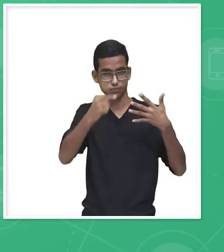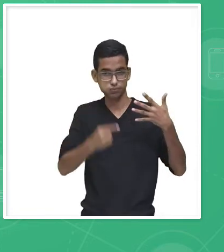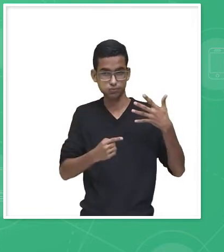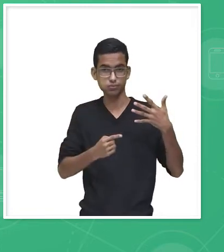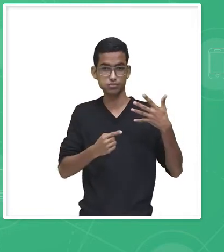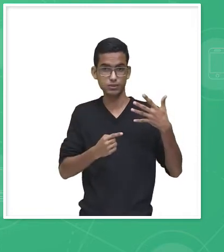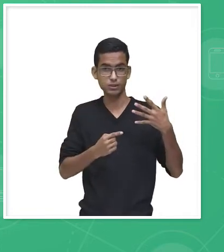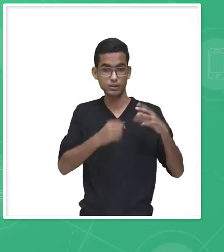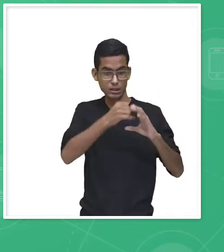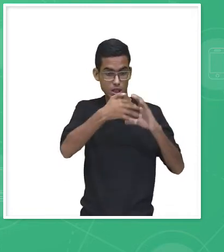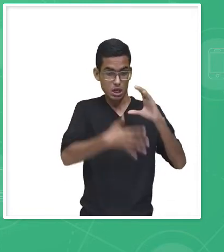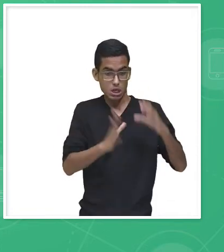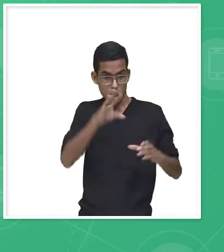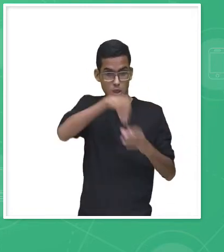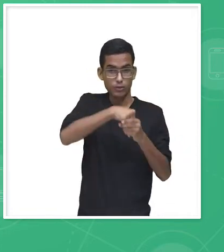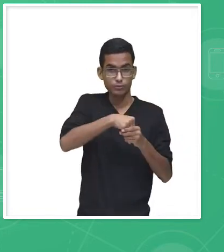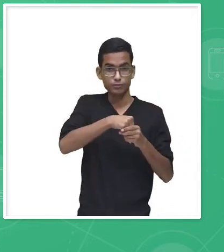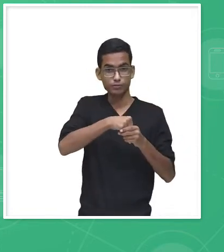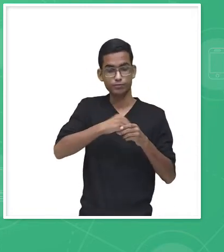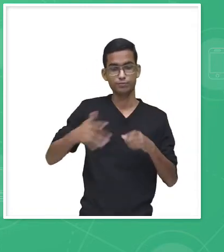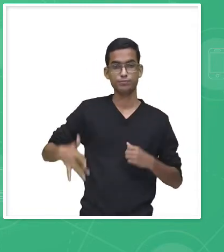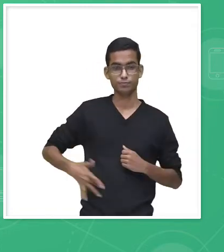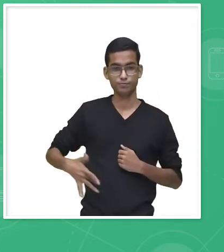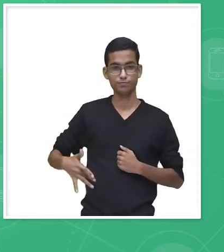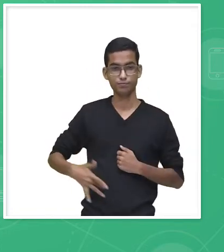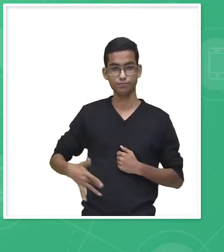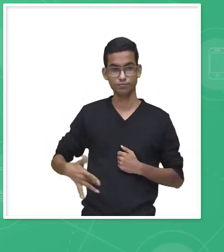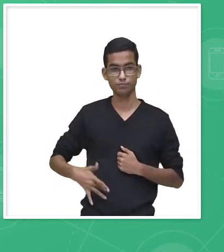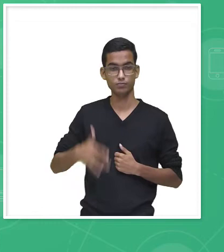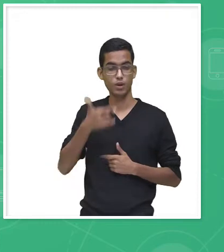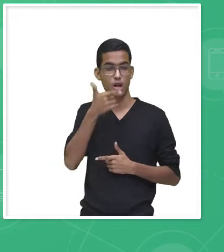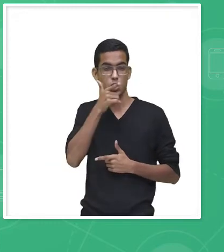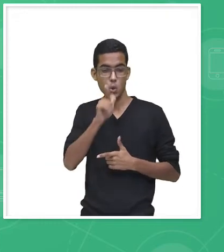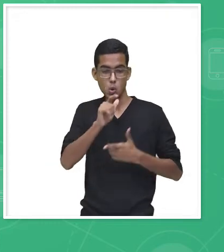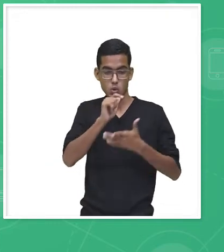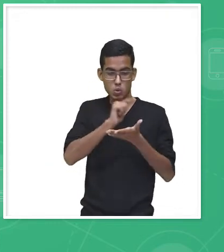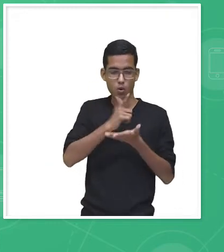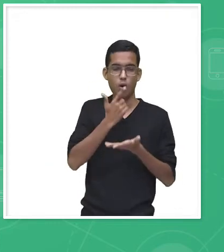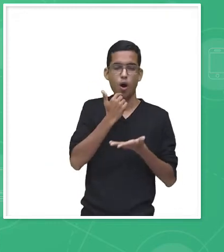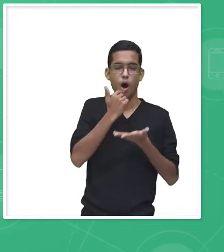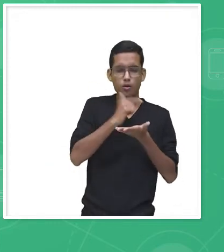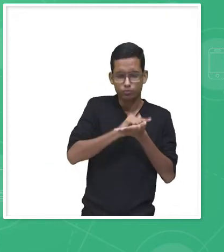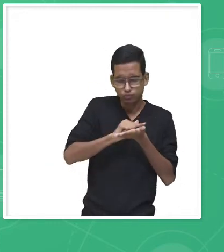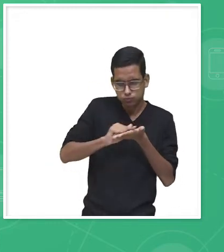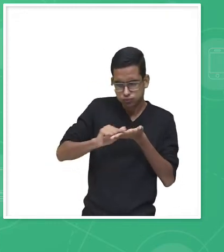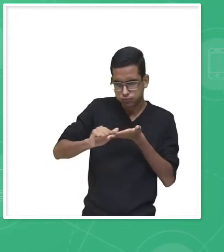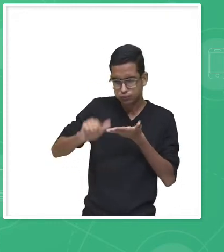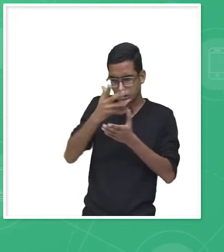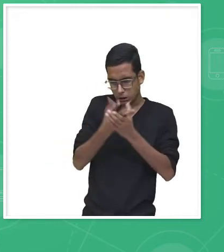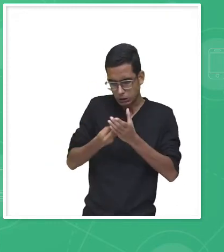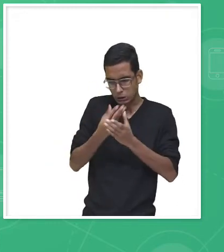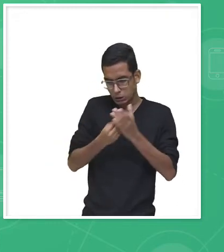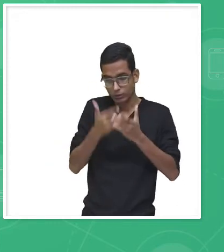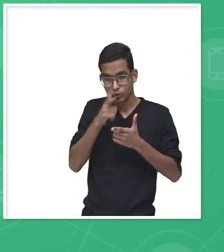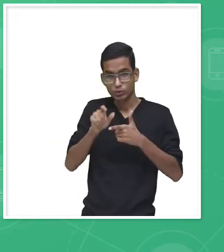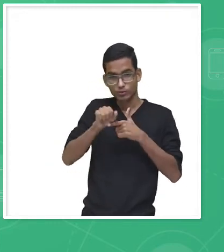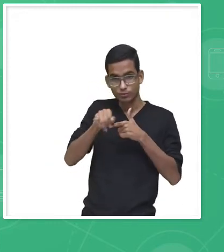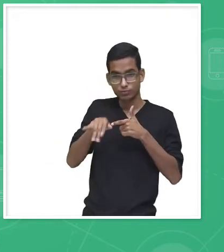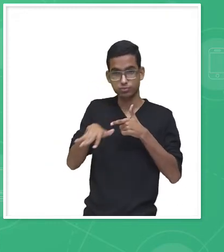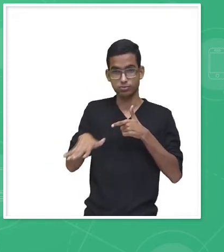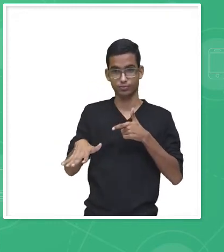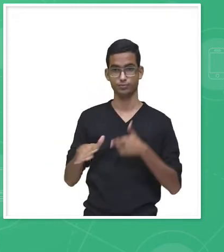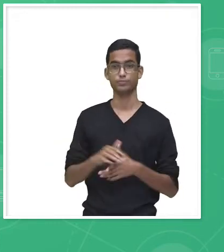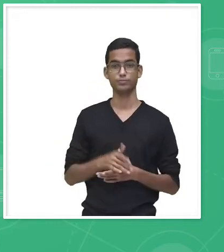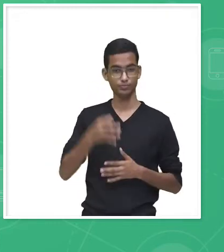pistão tudo isso vai fazer com que o sangue seja filtrado corretamente para que aconteça ali a formação da urina Tá